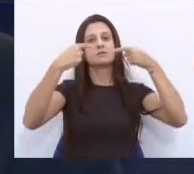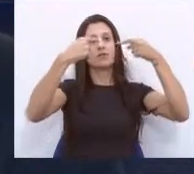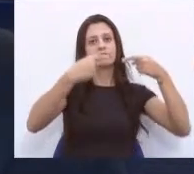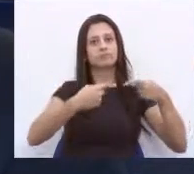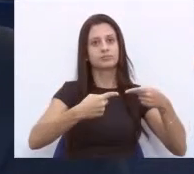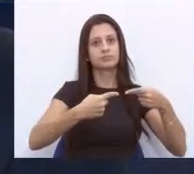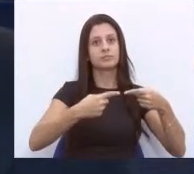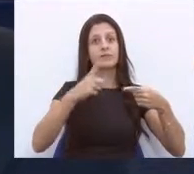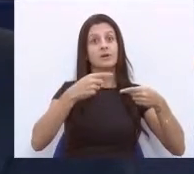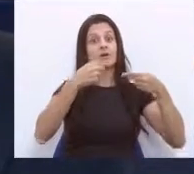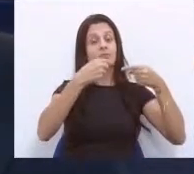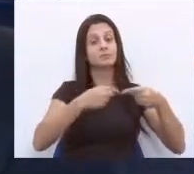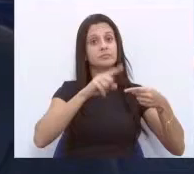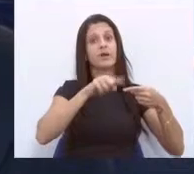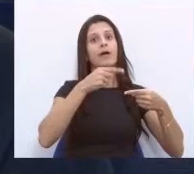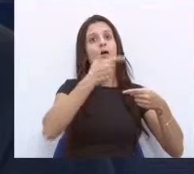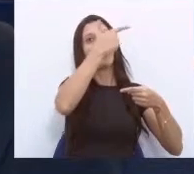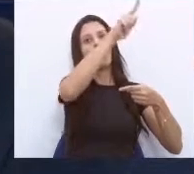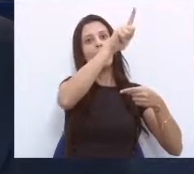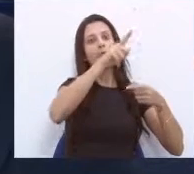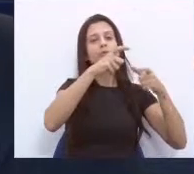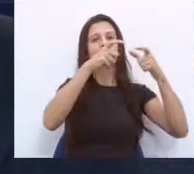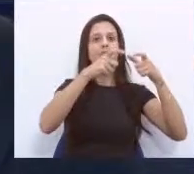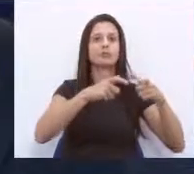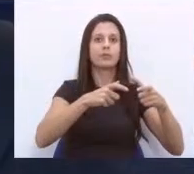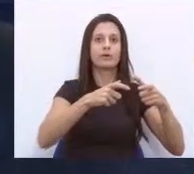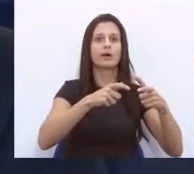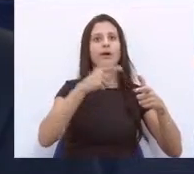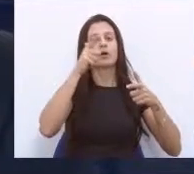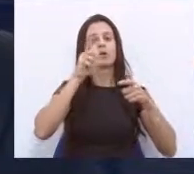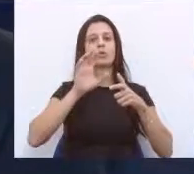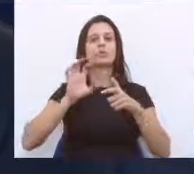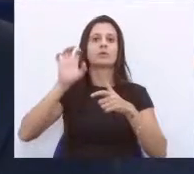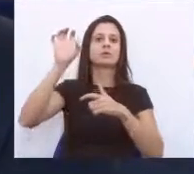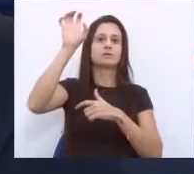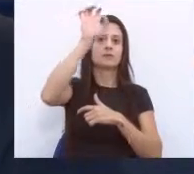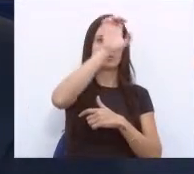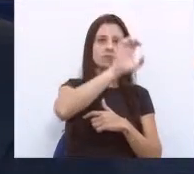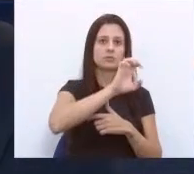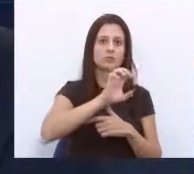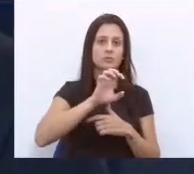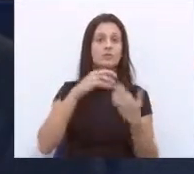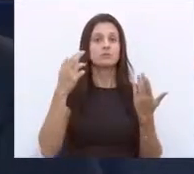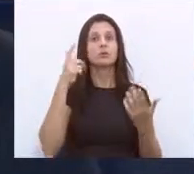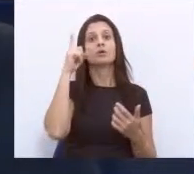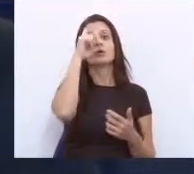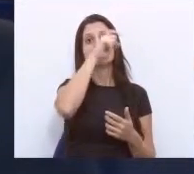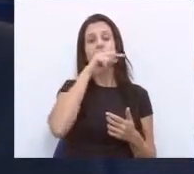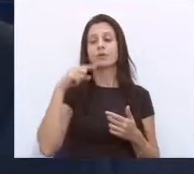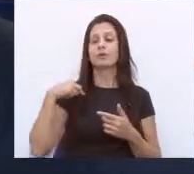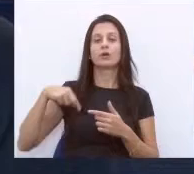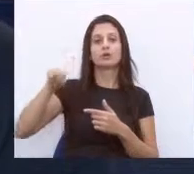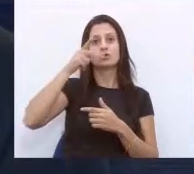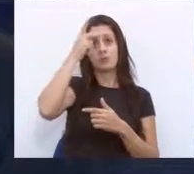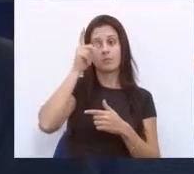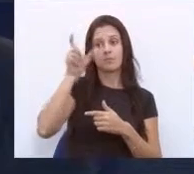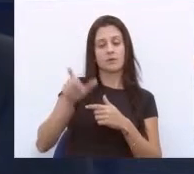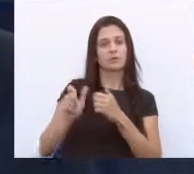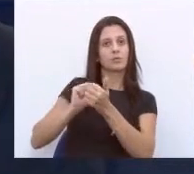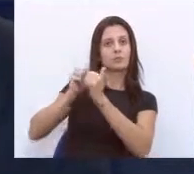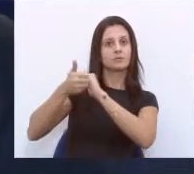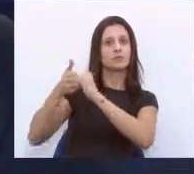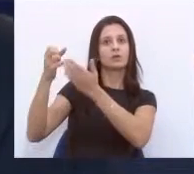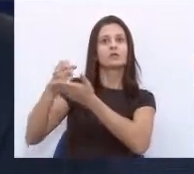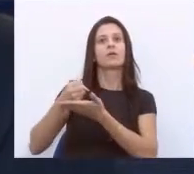fazem outras outras cidades e tem outros estados e então a dificuldade nossa que está mandando esses atletas para essas